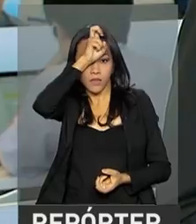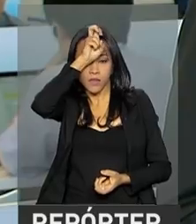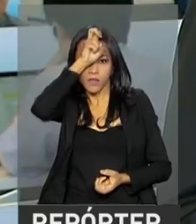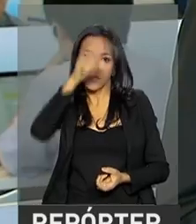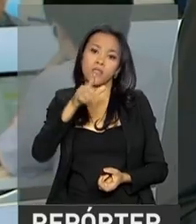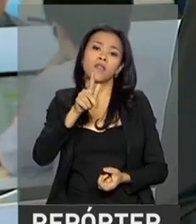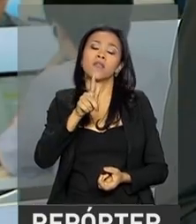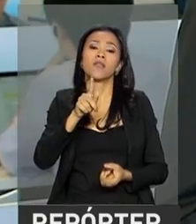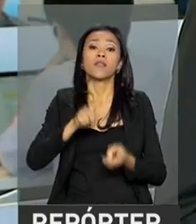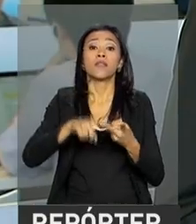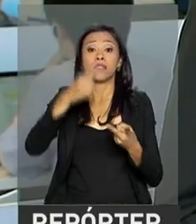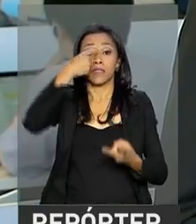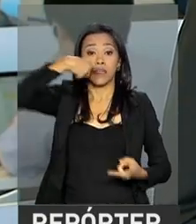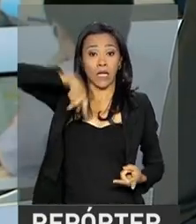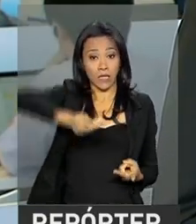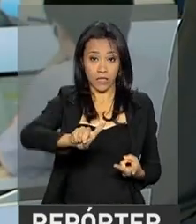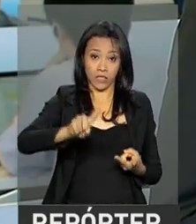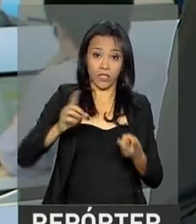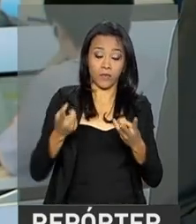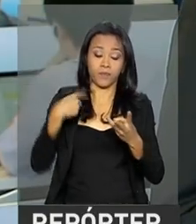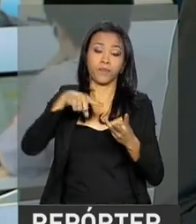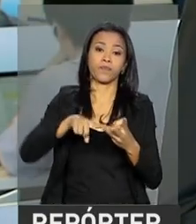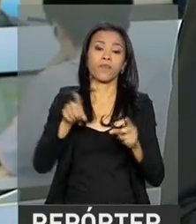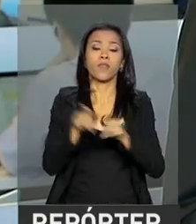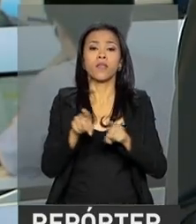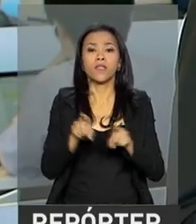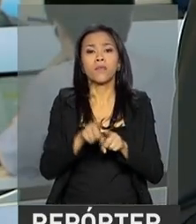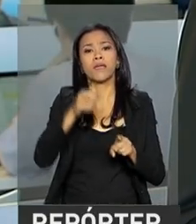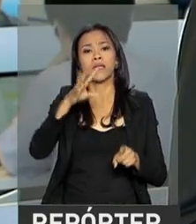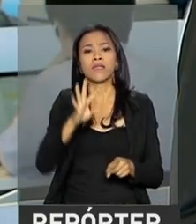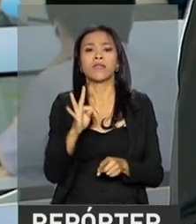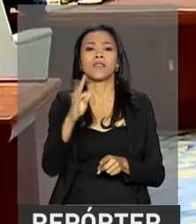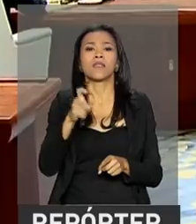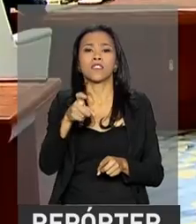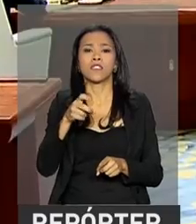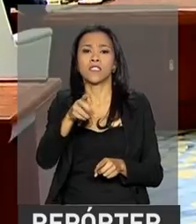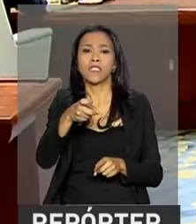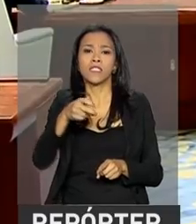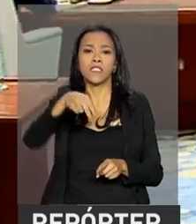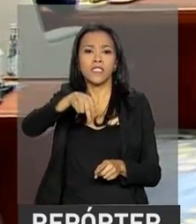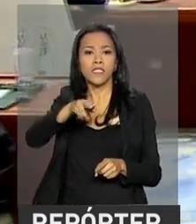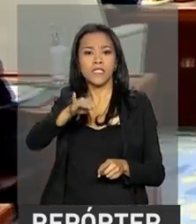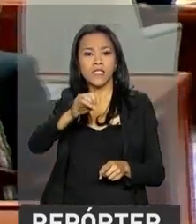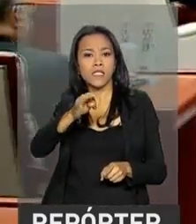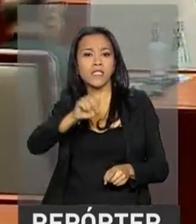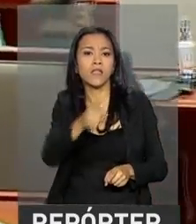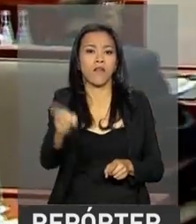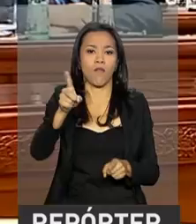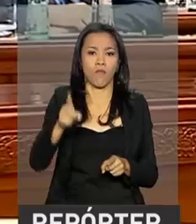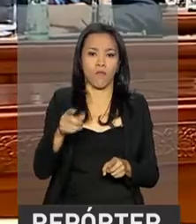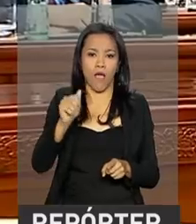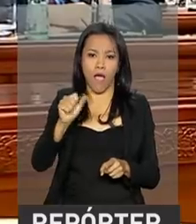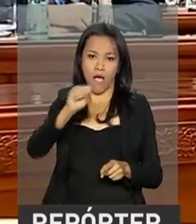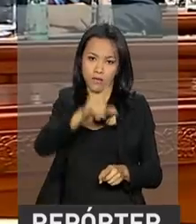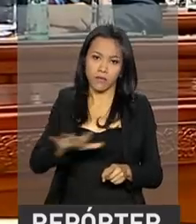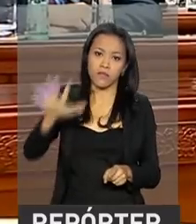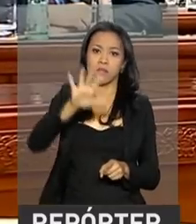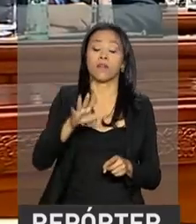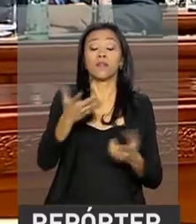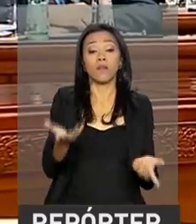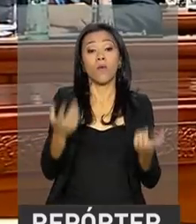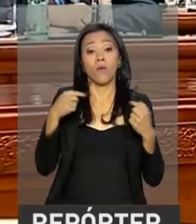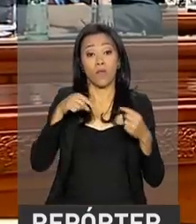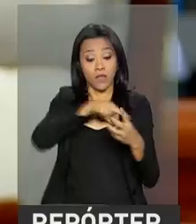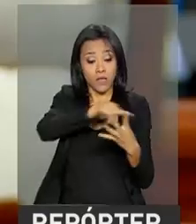África, Tailândia, do Sudeste Asiático e Tajiquistão, da Ásia. No encontro, os líderes, entre eles o presidente